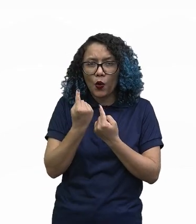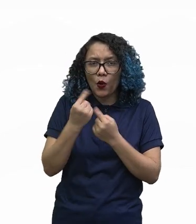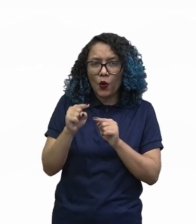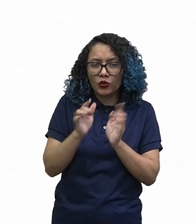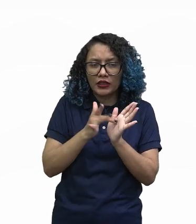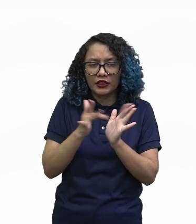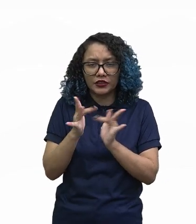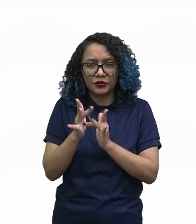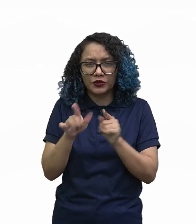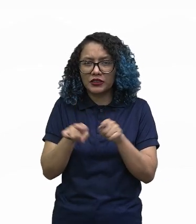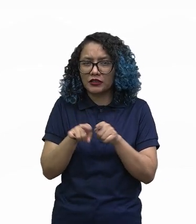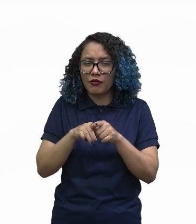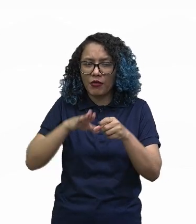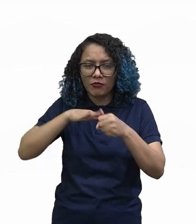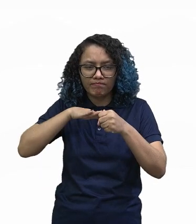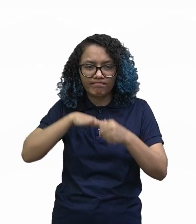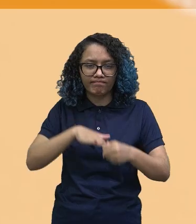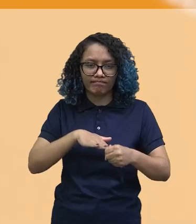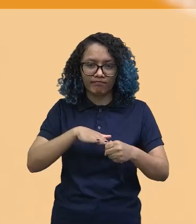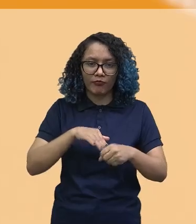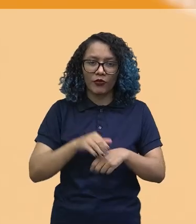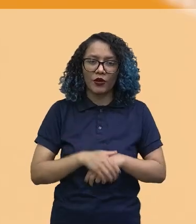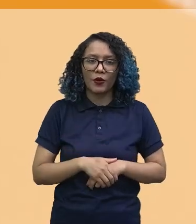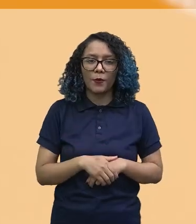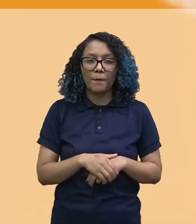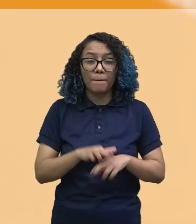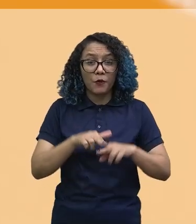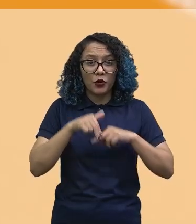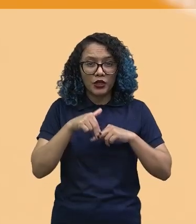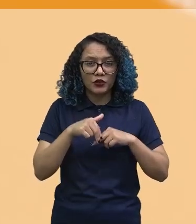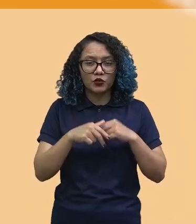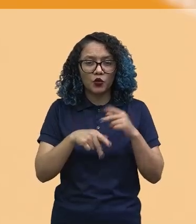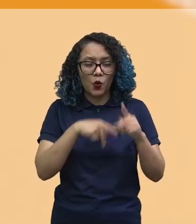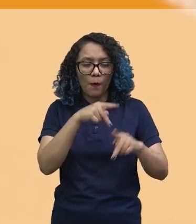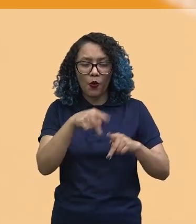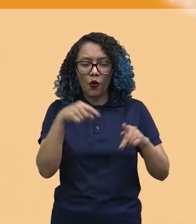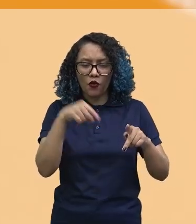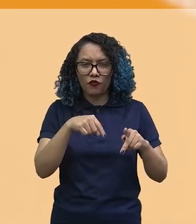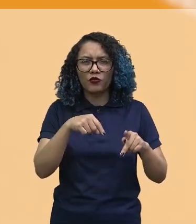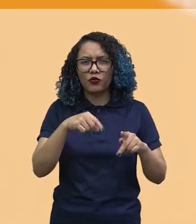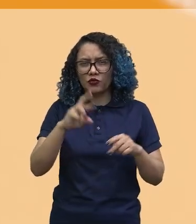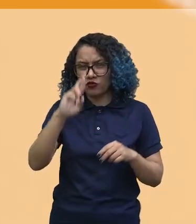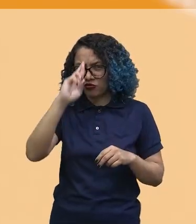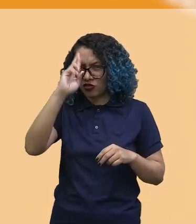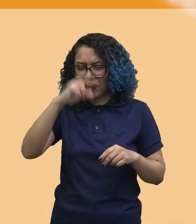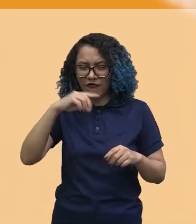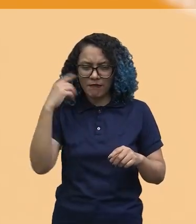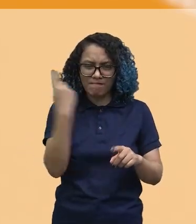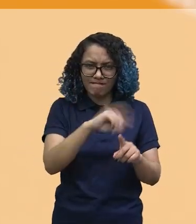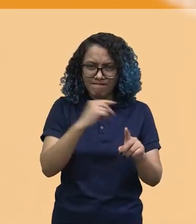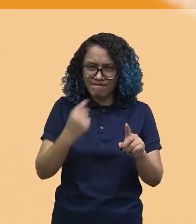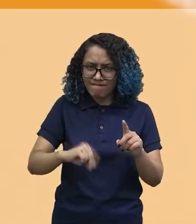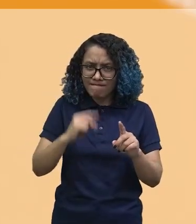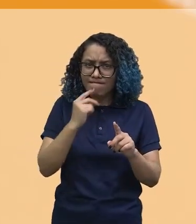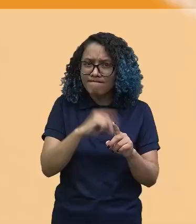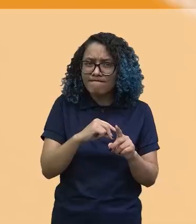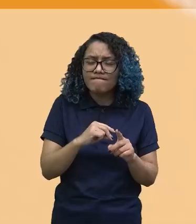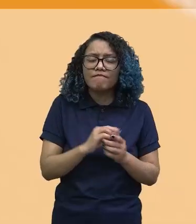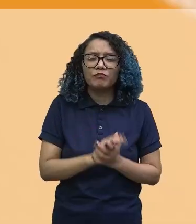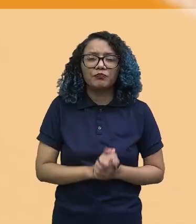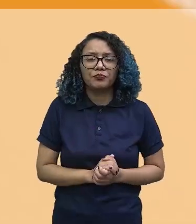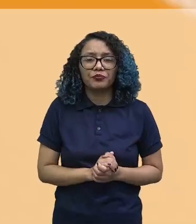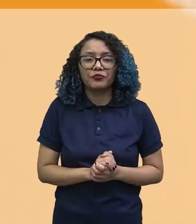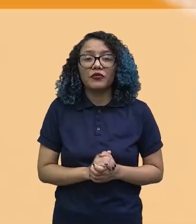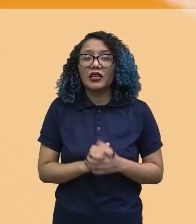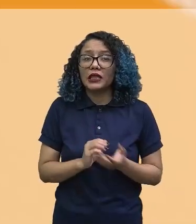muito castigado pela figura dos coronéis, afinal de contas. Vivemos em um país com